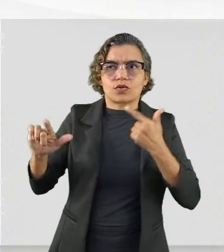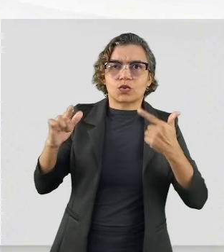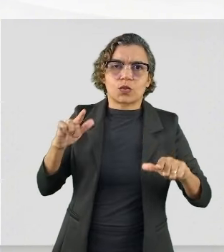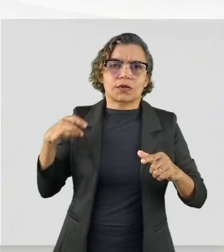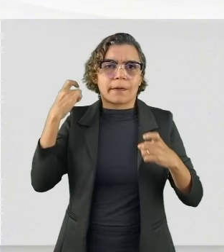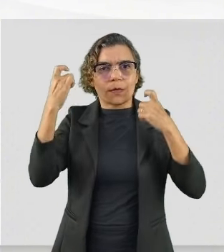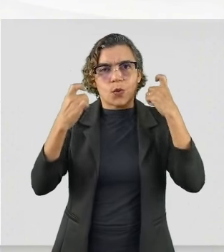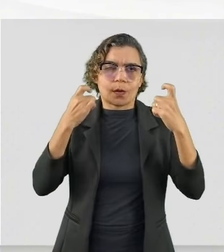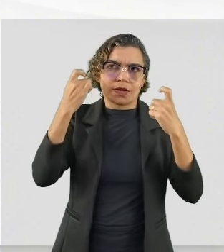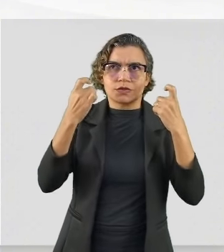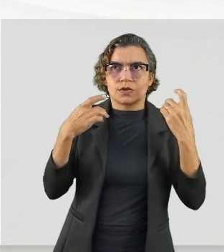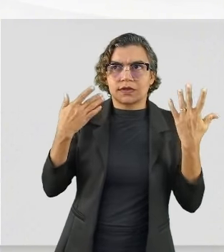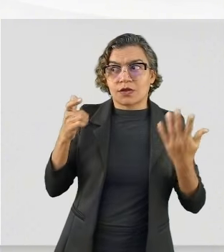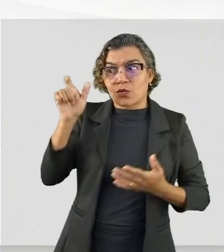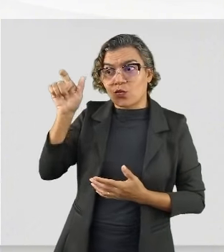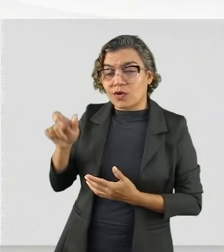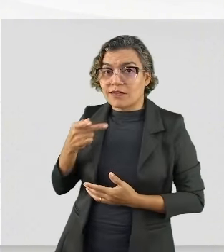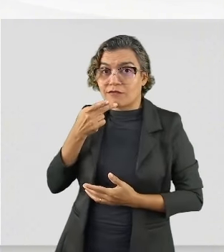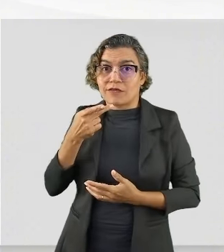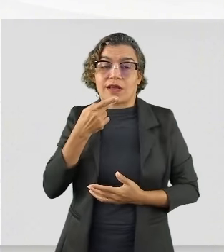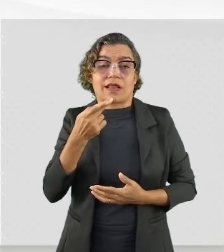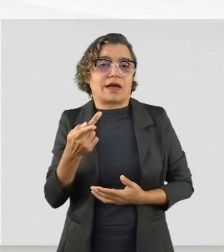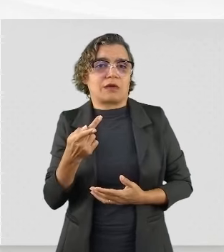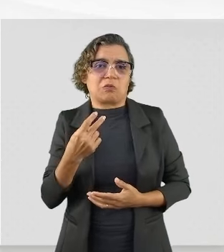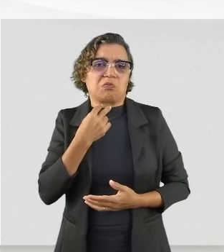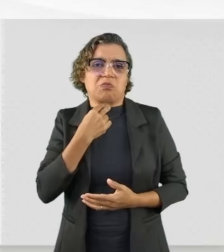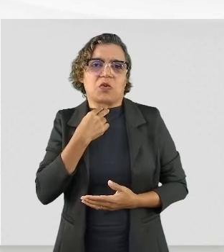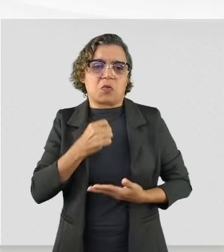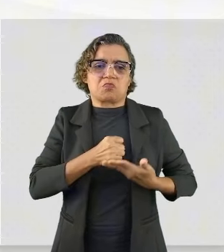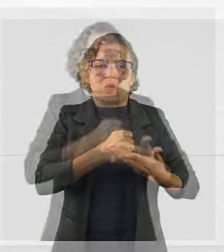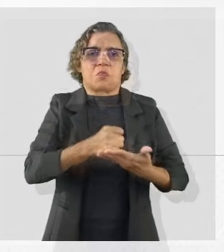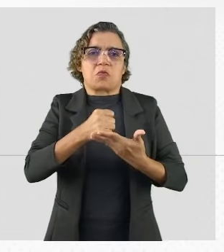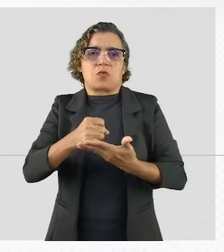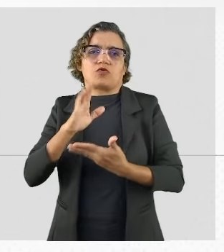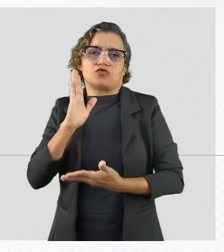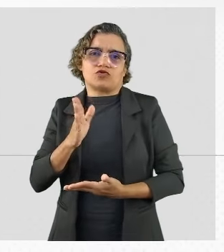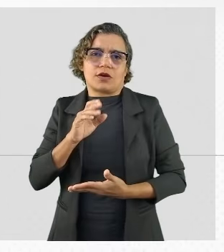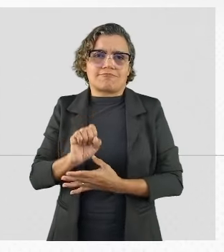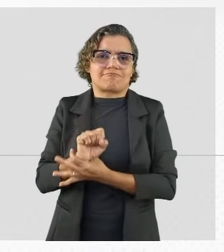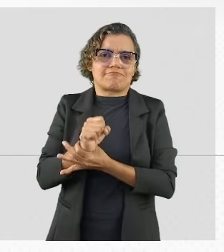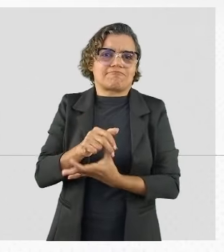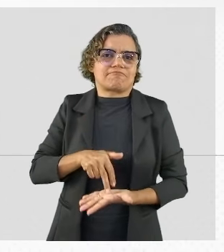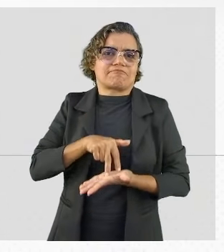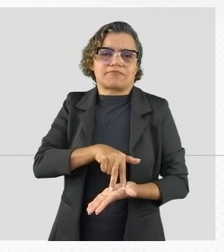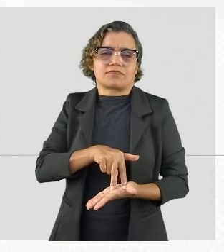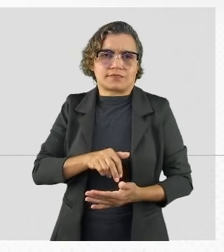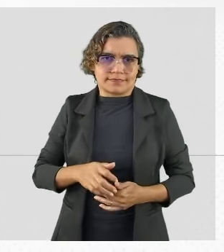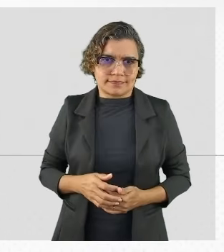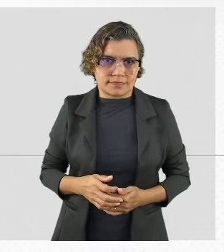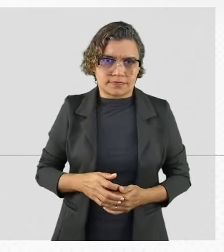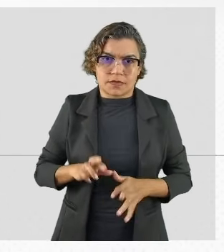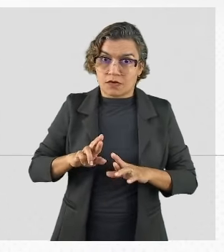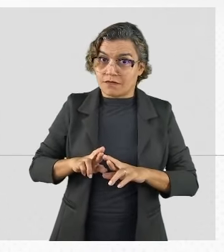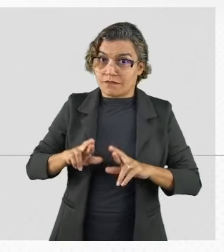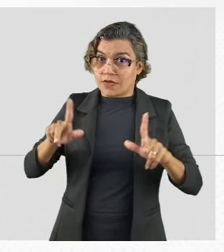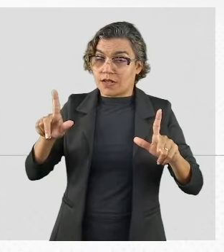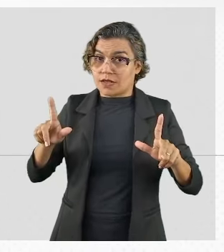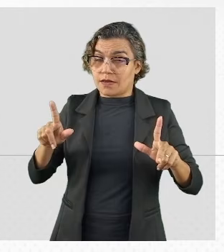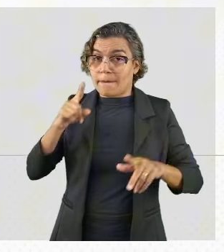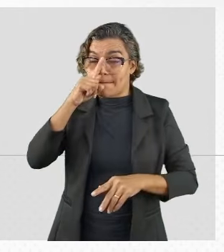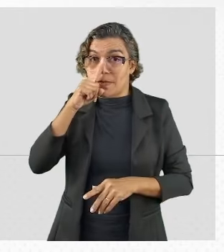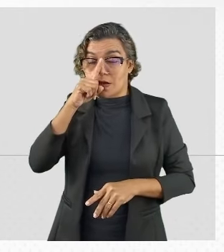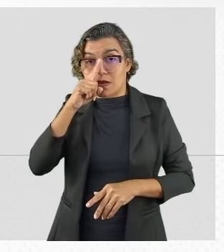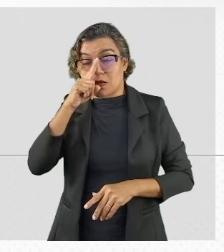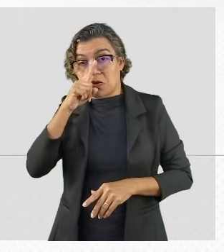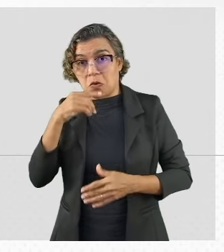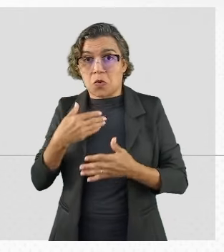preocupações. Então ele vai dizer que ela não serve a nenhum poder que já está estabelecido. Pelo contrário, ela é perigosa para